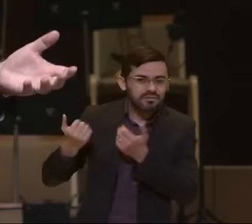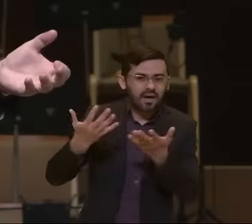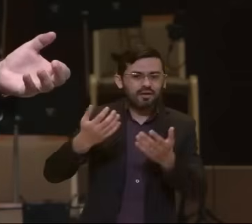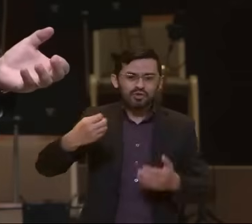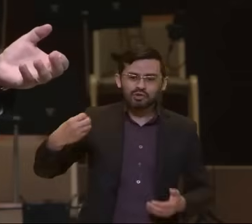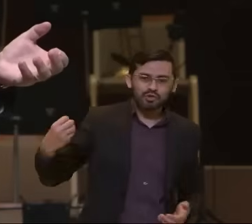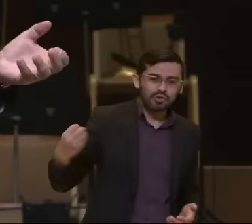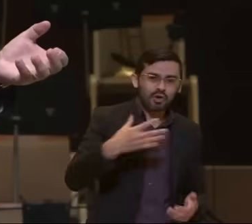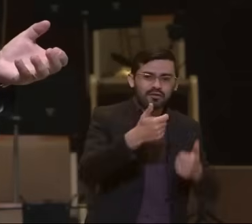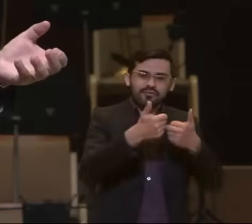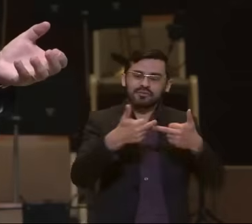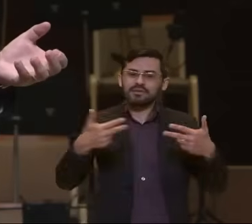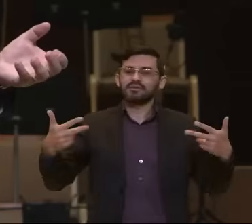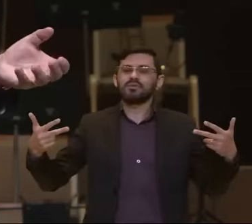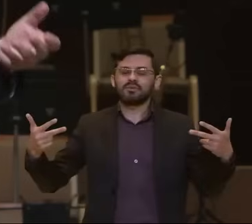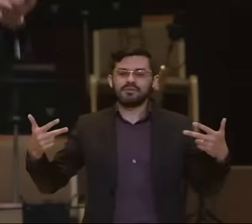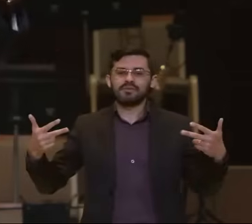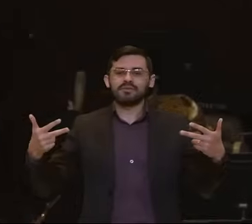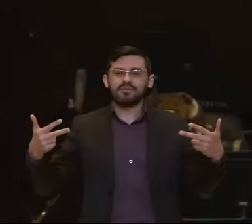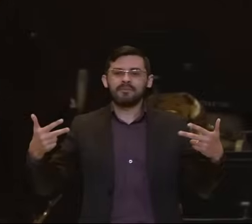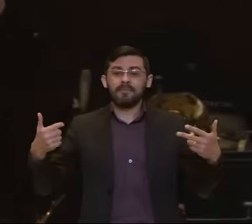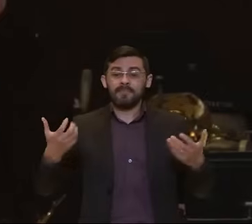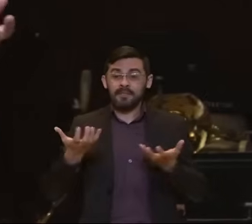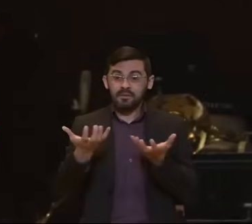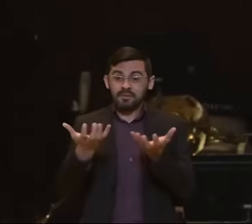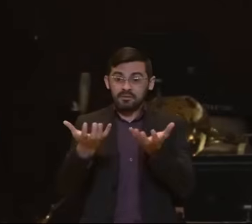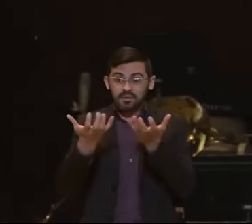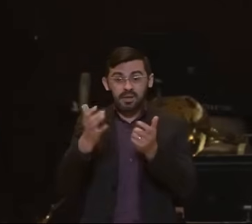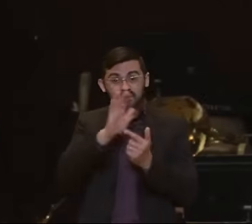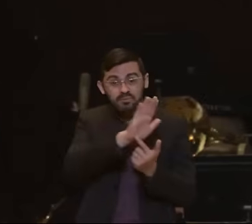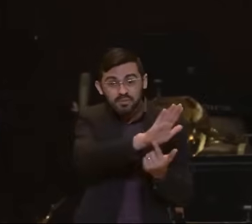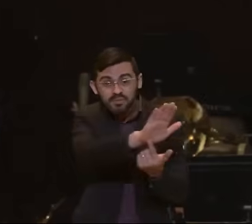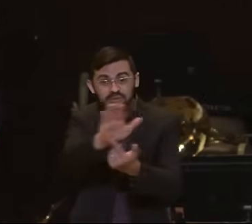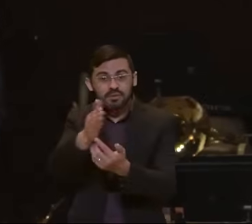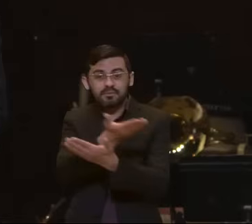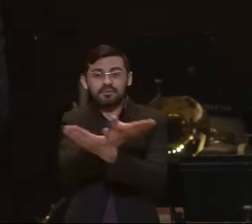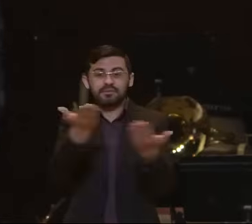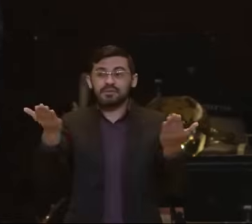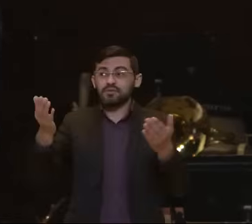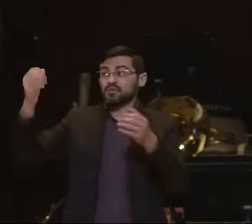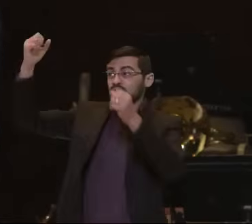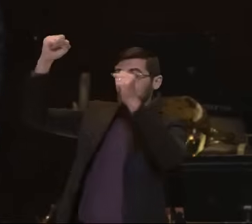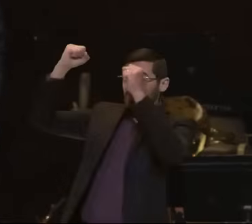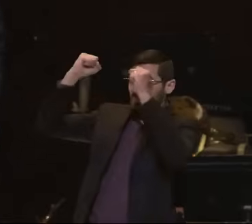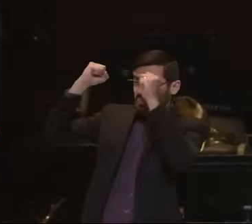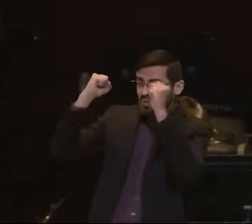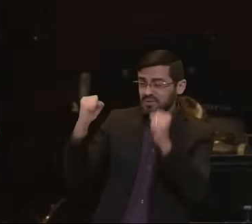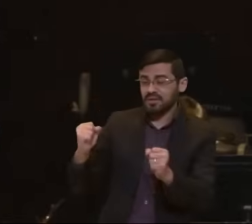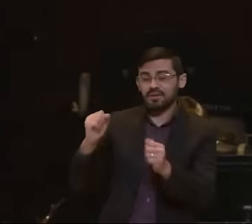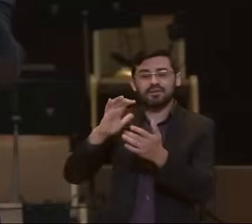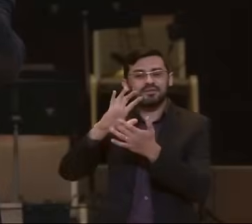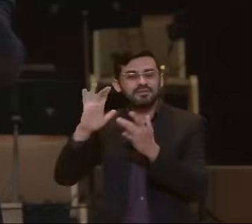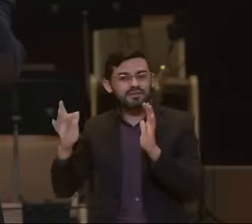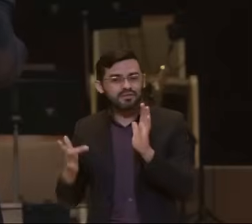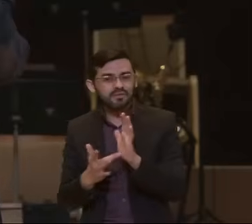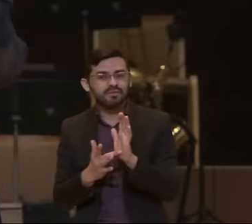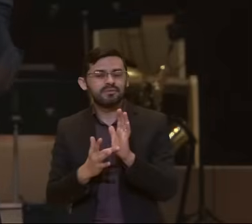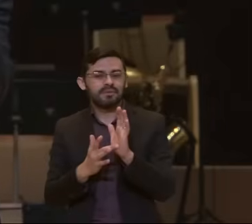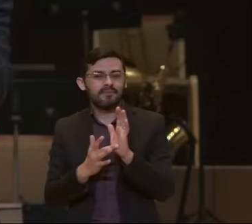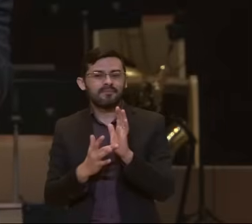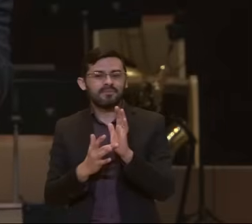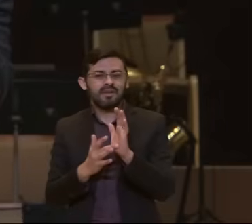quero anunciar o poder de Jesus. Esse evangelho é o poder